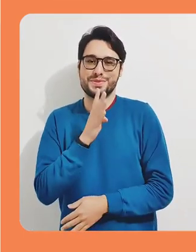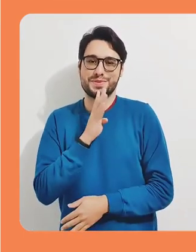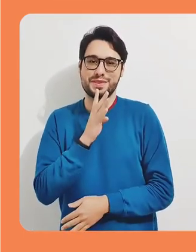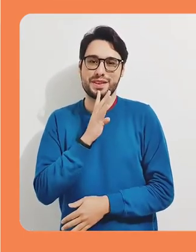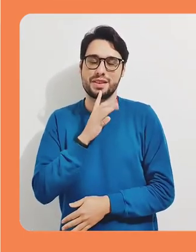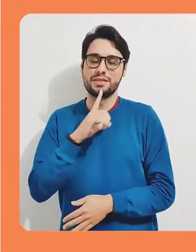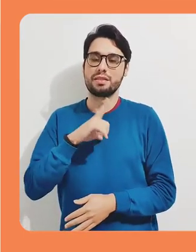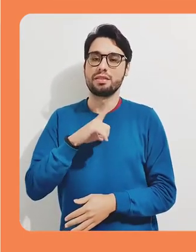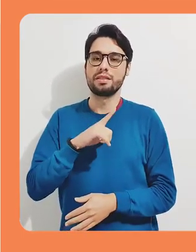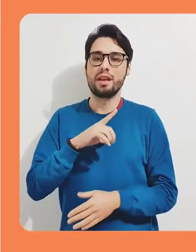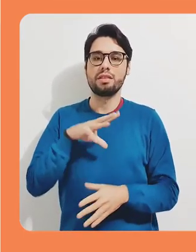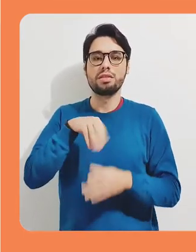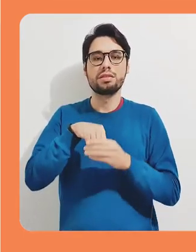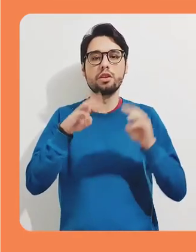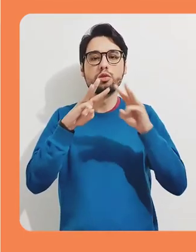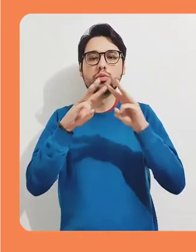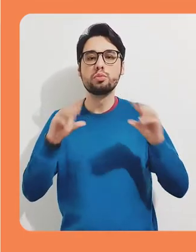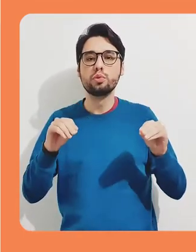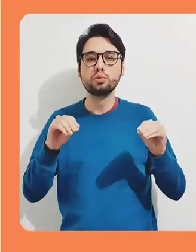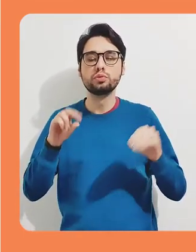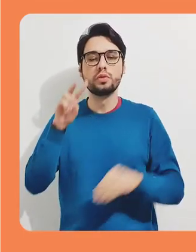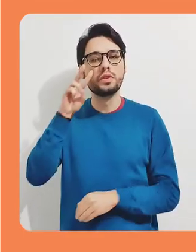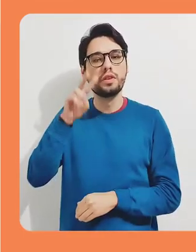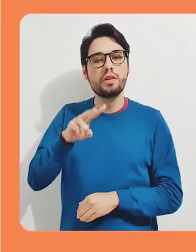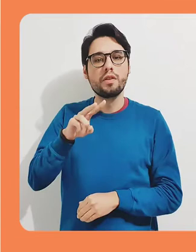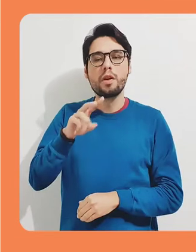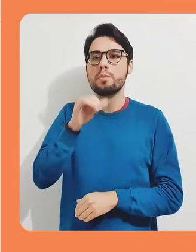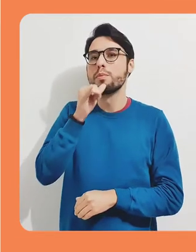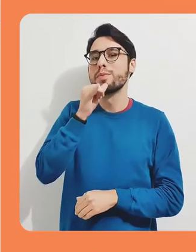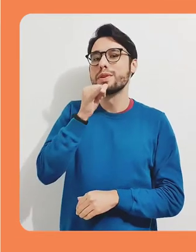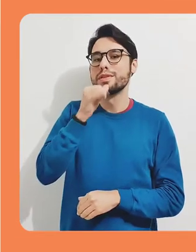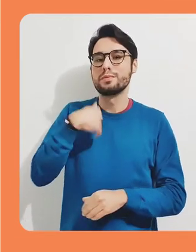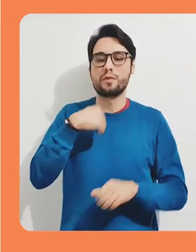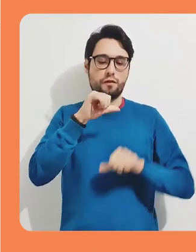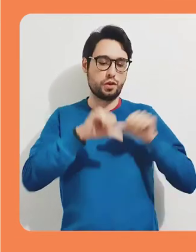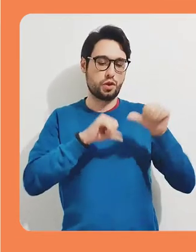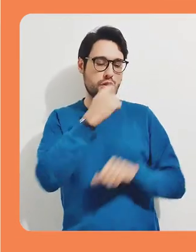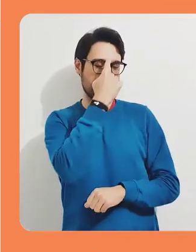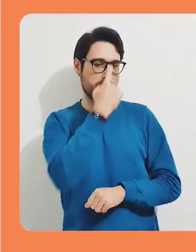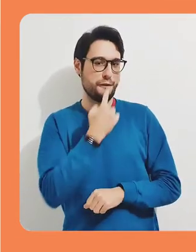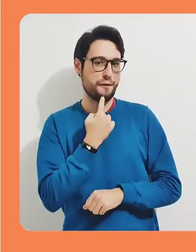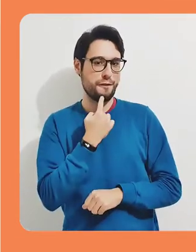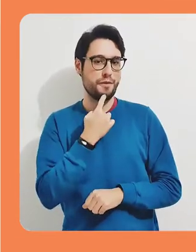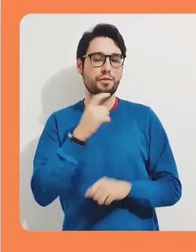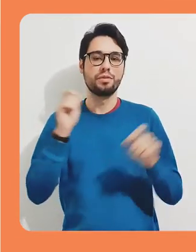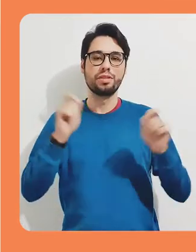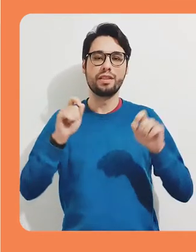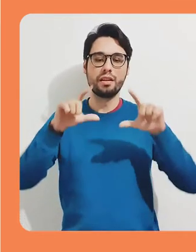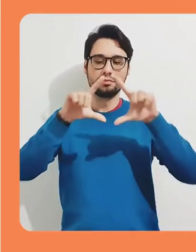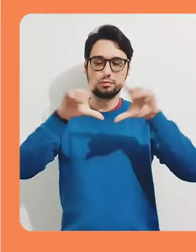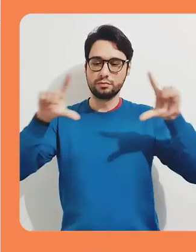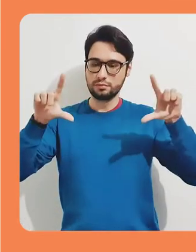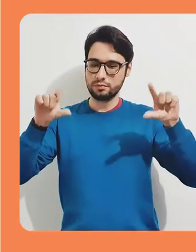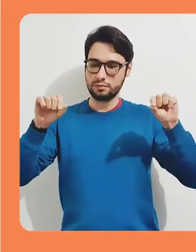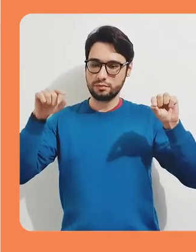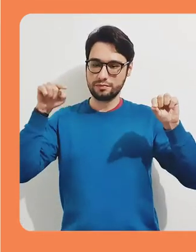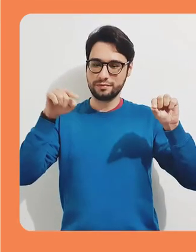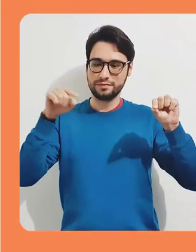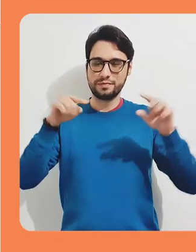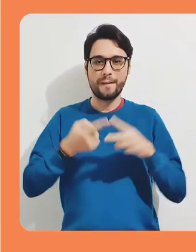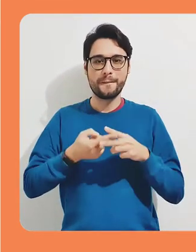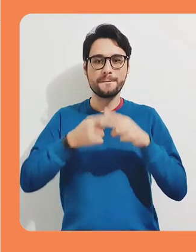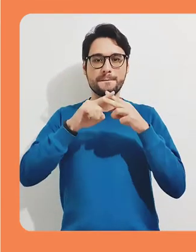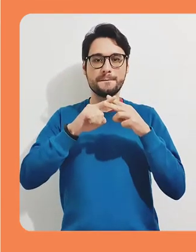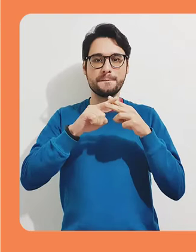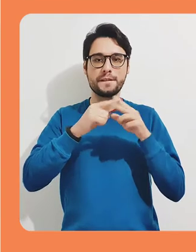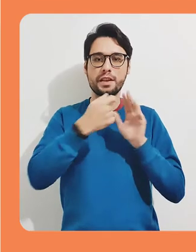devem ter visto ele por aí. Esse editor de texto, por exemplo, aparece quando nós